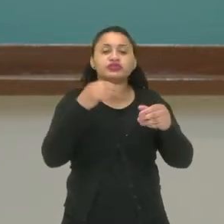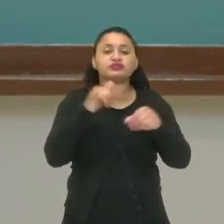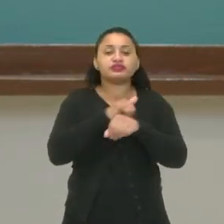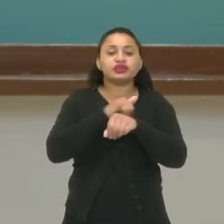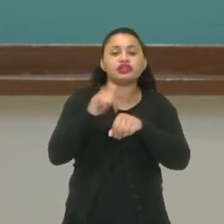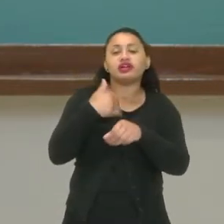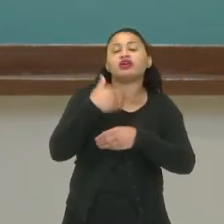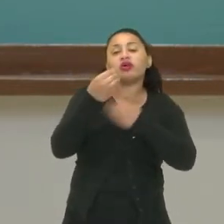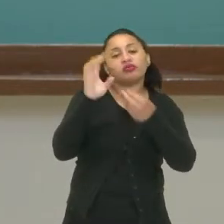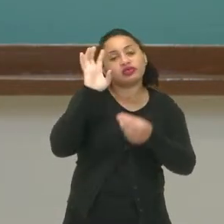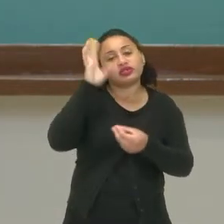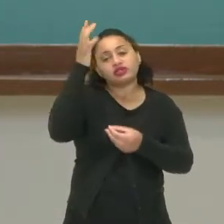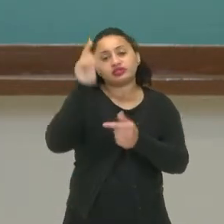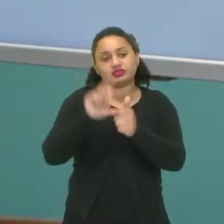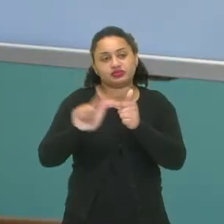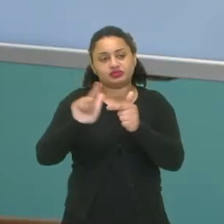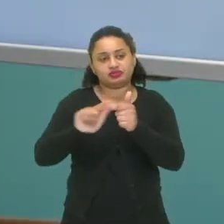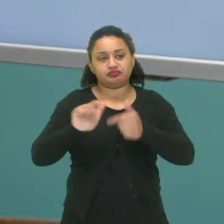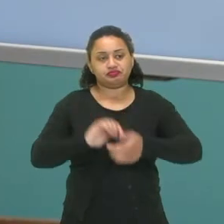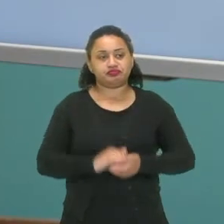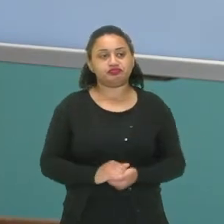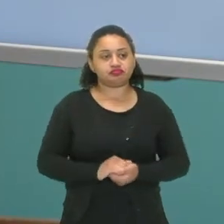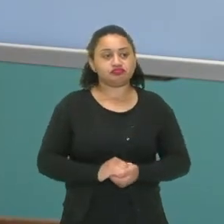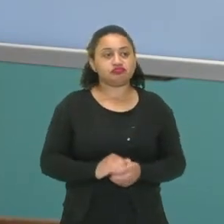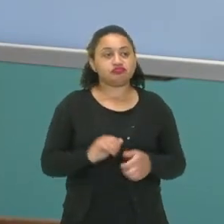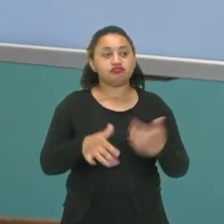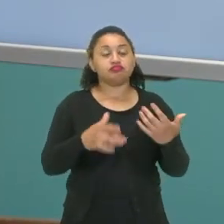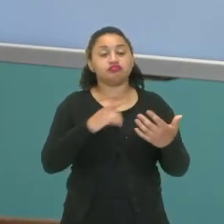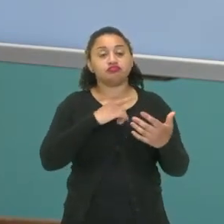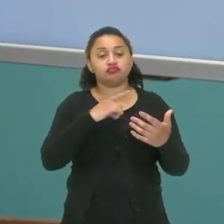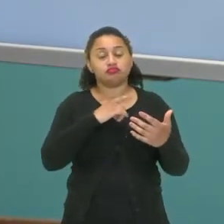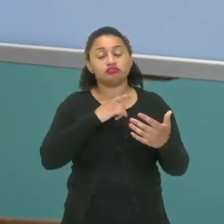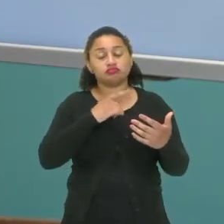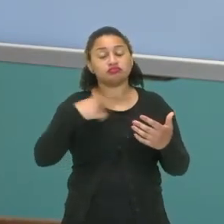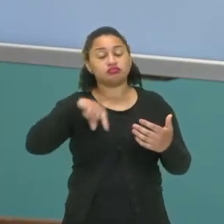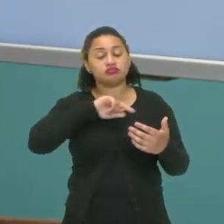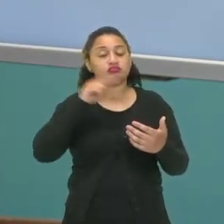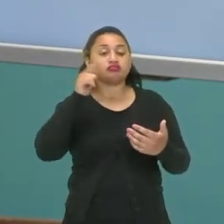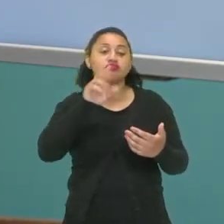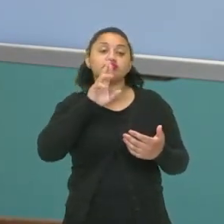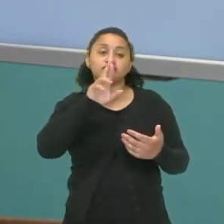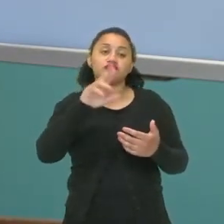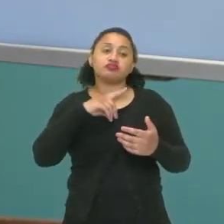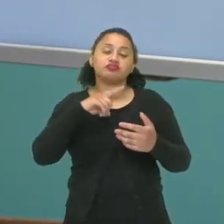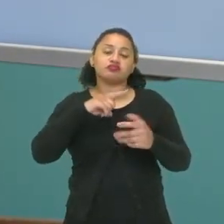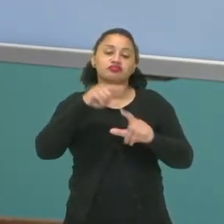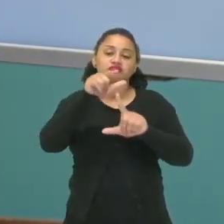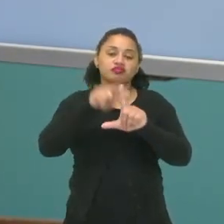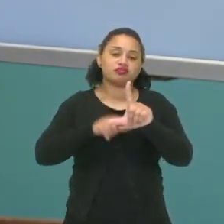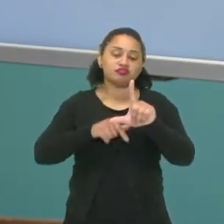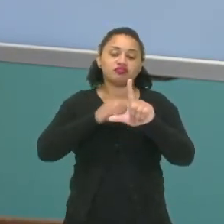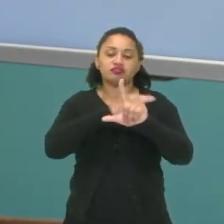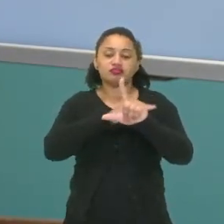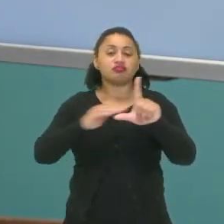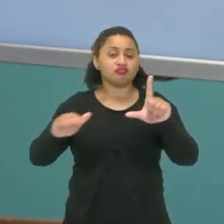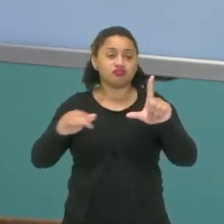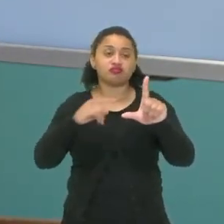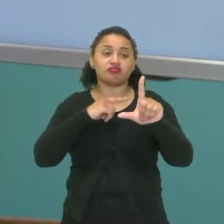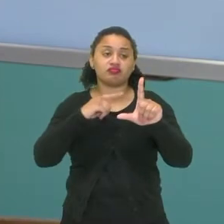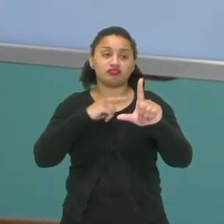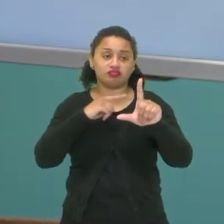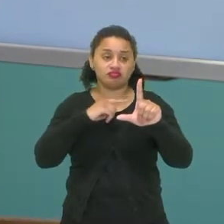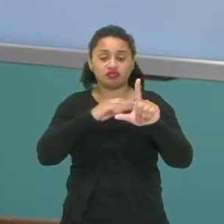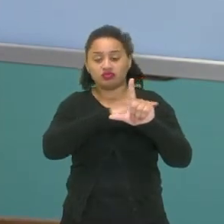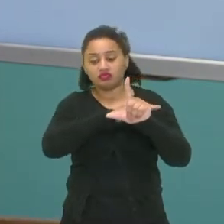de problema. Vamos lá, então. Então, aqui nós temos, para que a gente possa resolver, nós temos o nosso plano cartesiano, que a gente vai relembrar, o